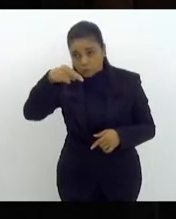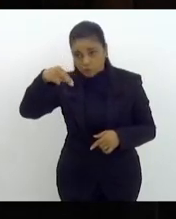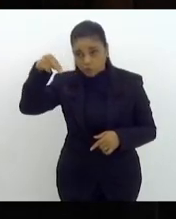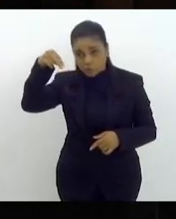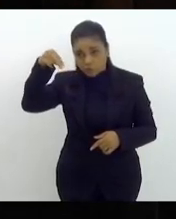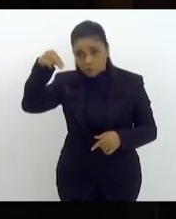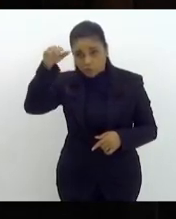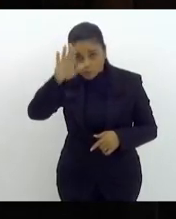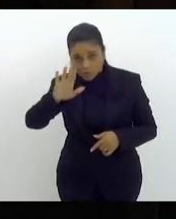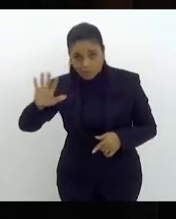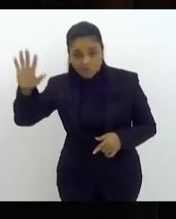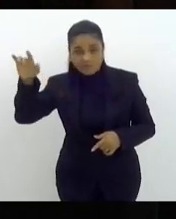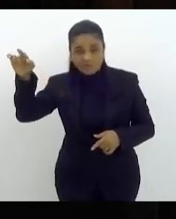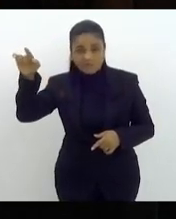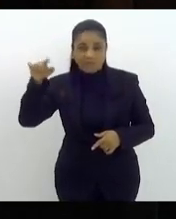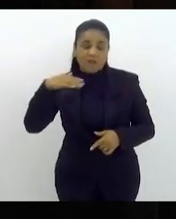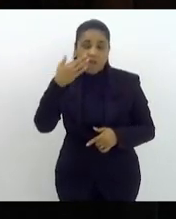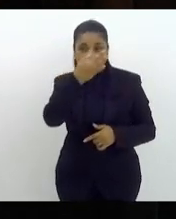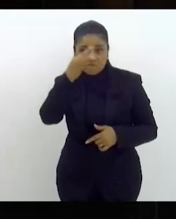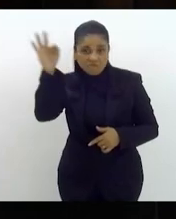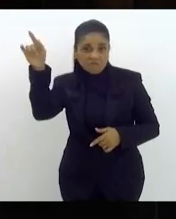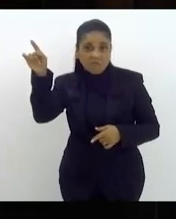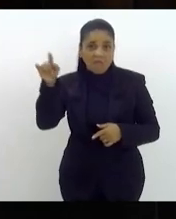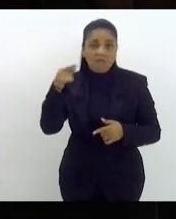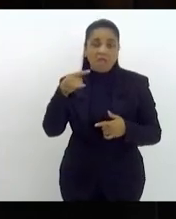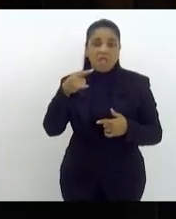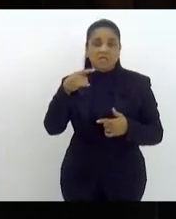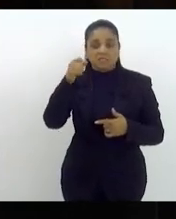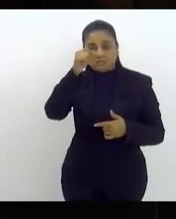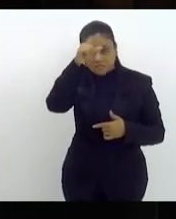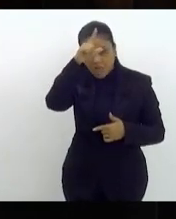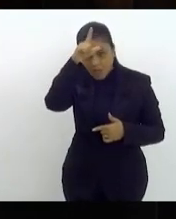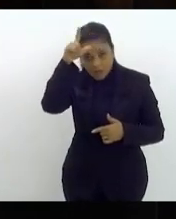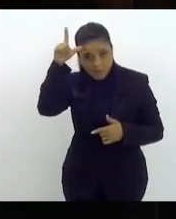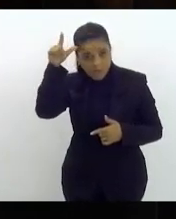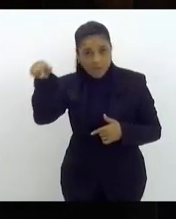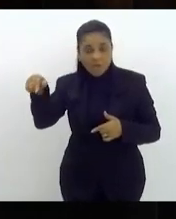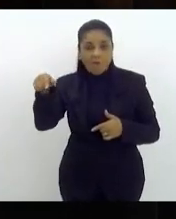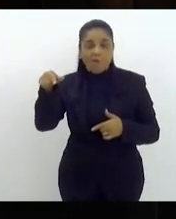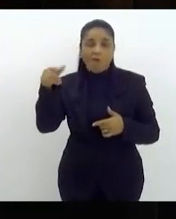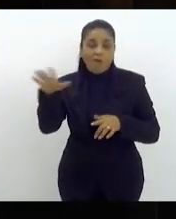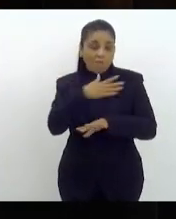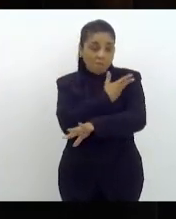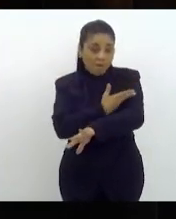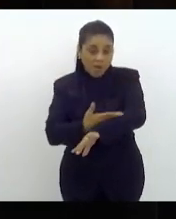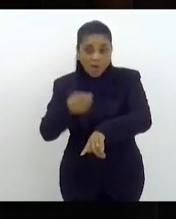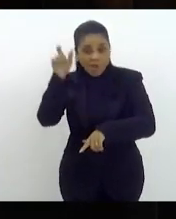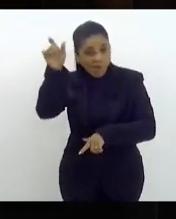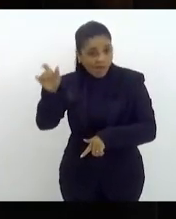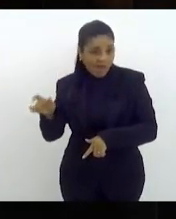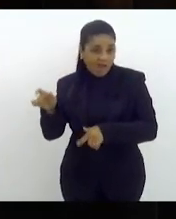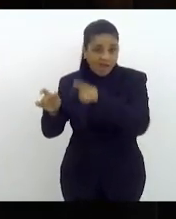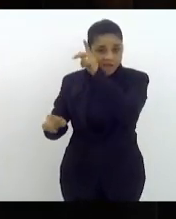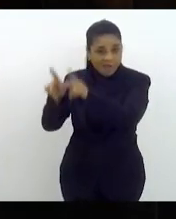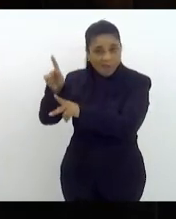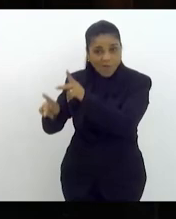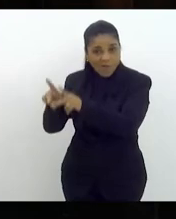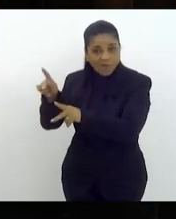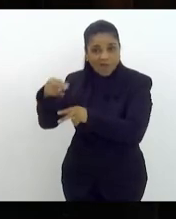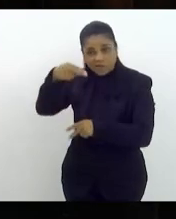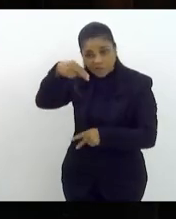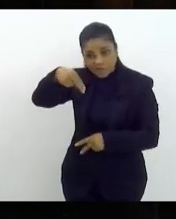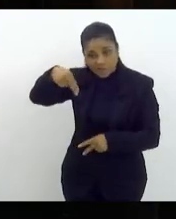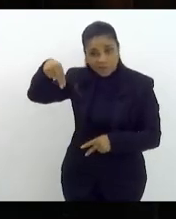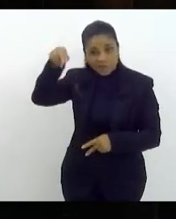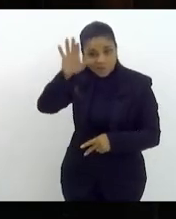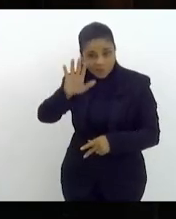que fez com que o estereótipo do Povo nordestino brasileiro seja branco e que esse povo nordestino em razão